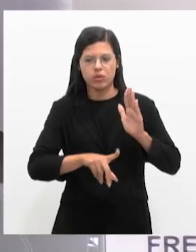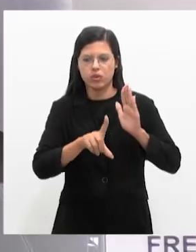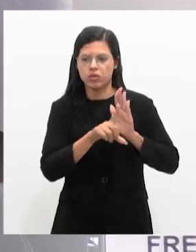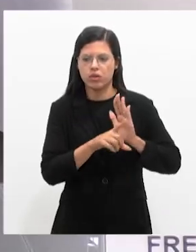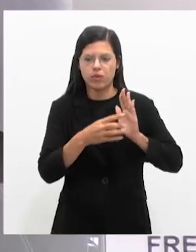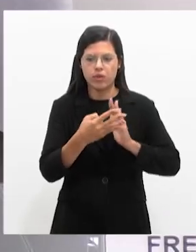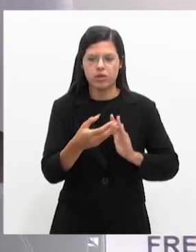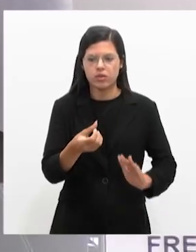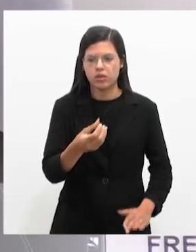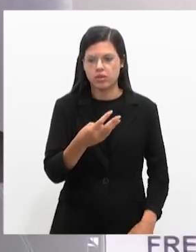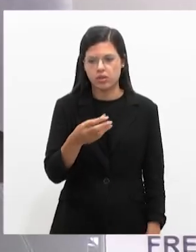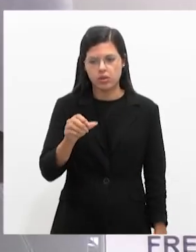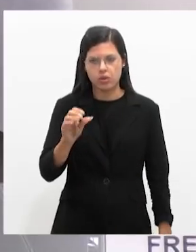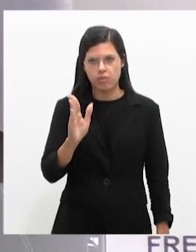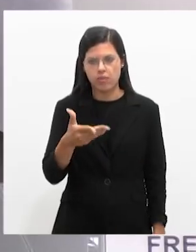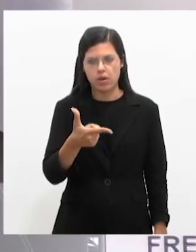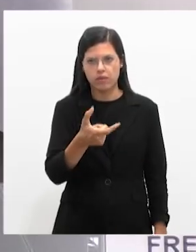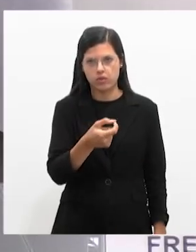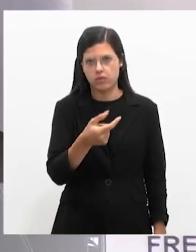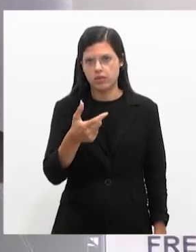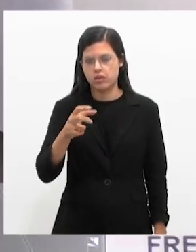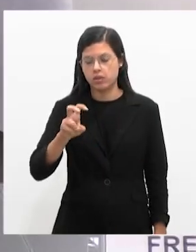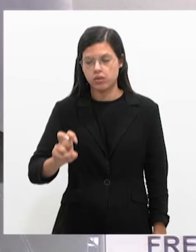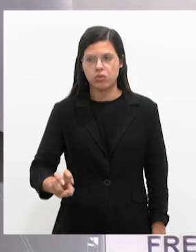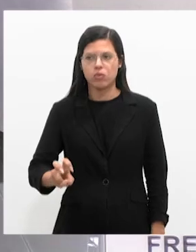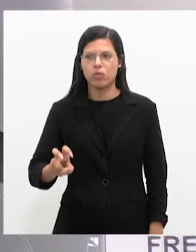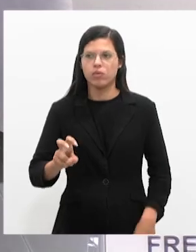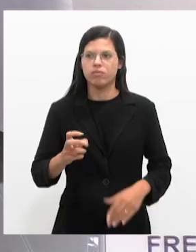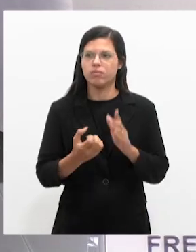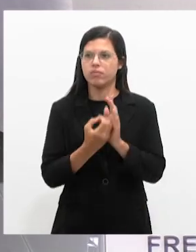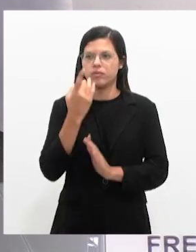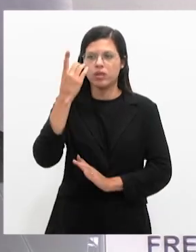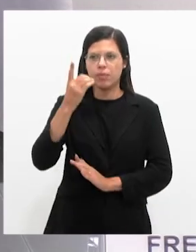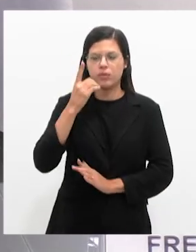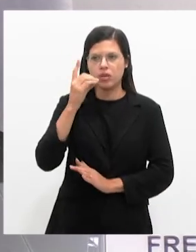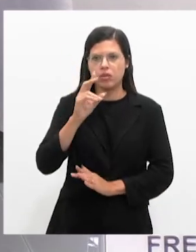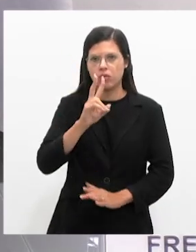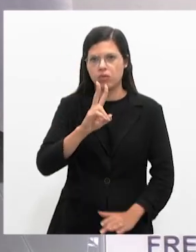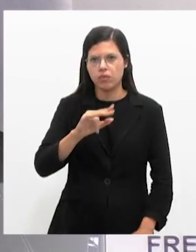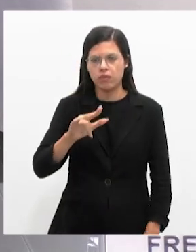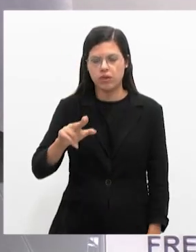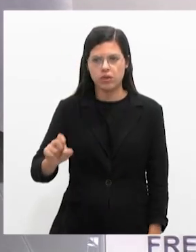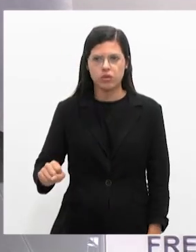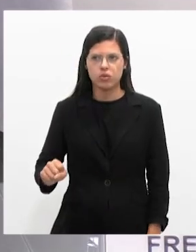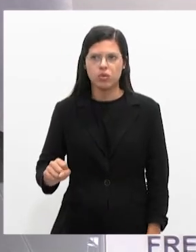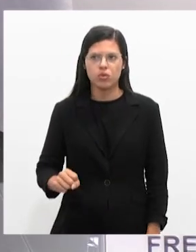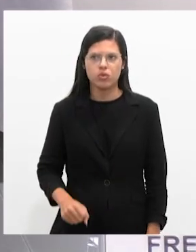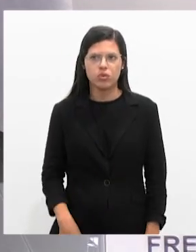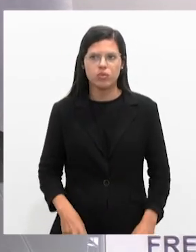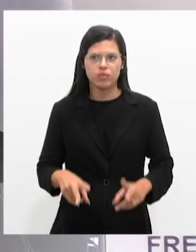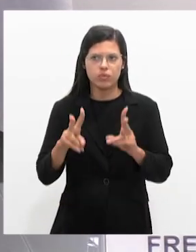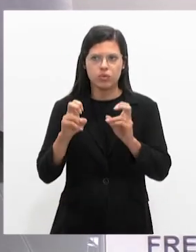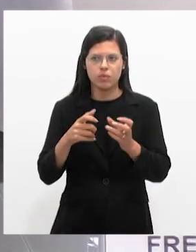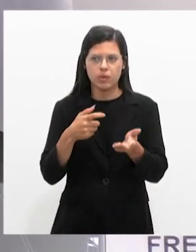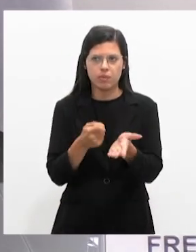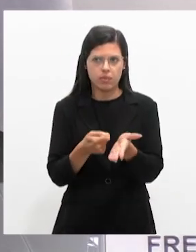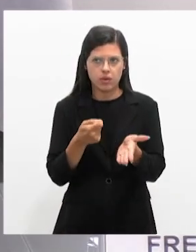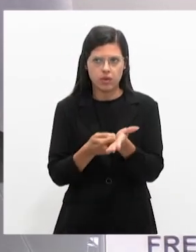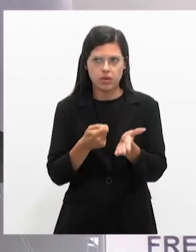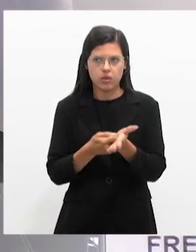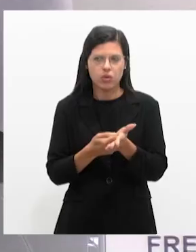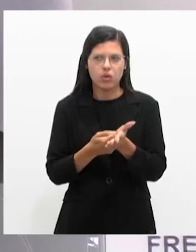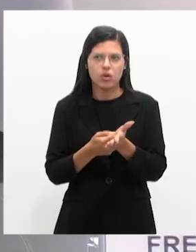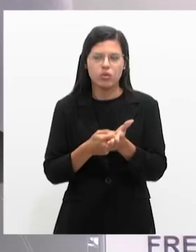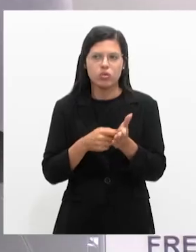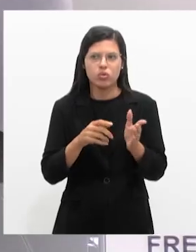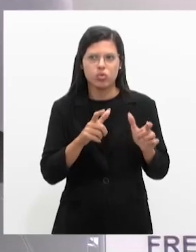lei 4639 de 2025, de autoria do deputado Vinícius Cosolino, que dispõe sobre a obrigatoriedade dos estabelecimentos